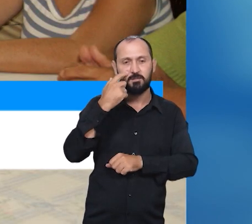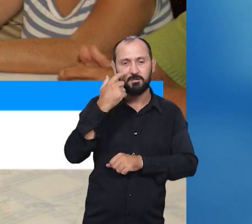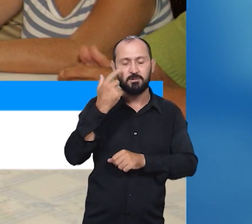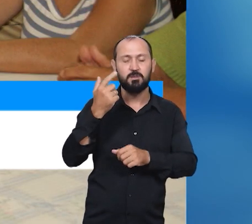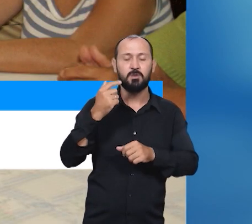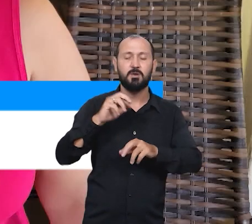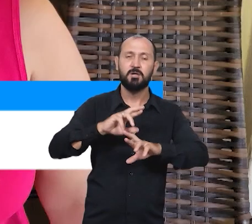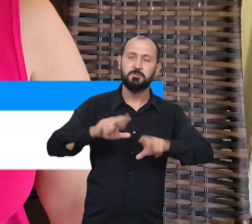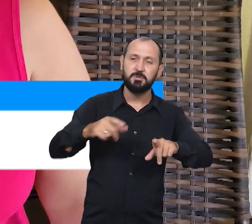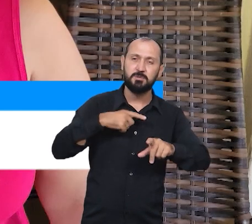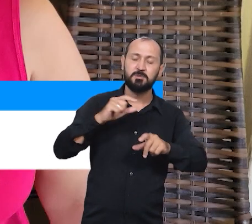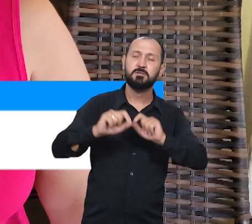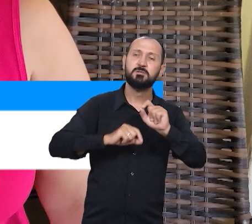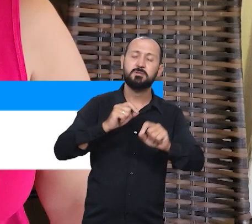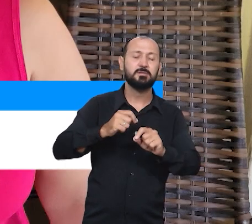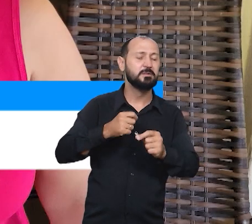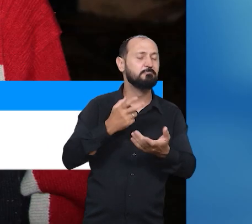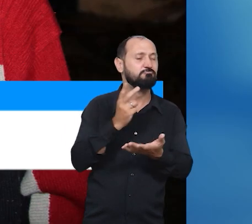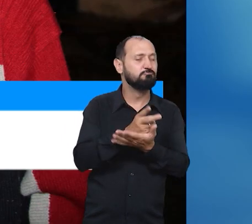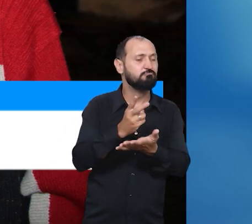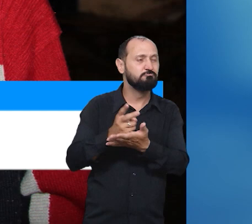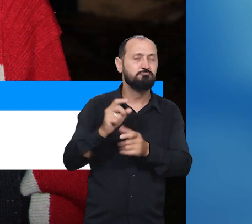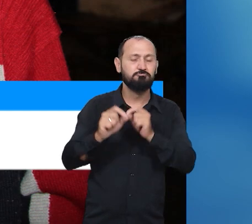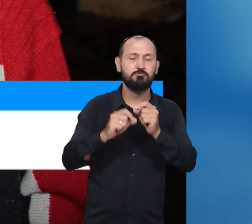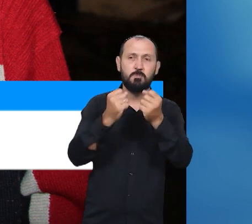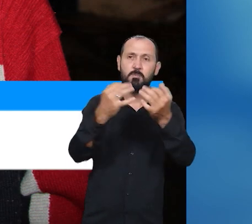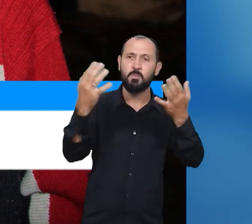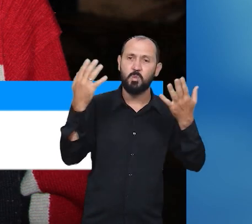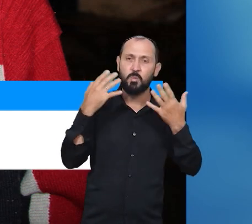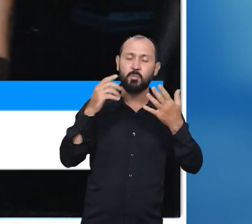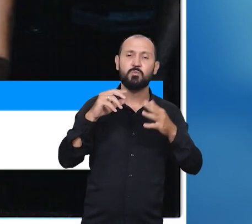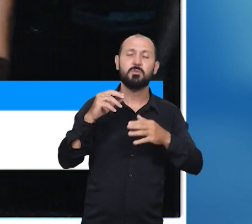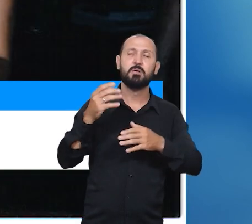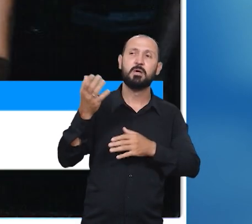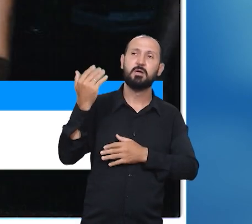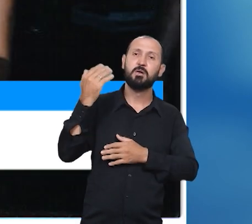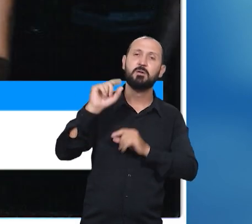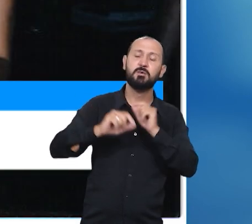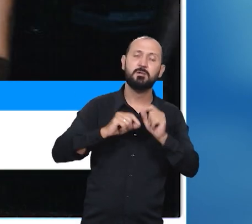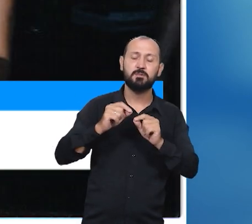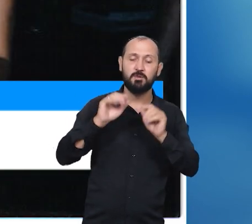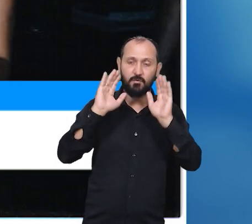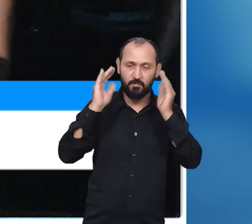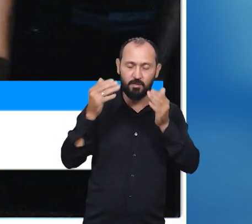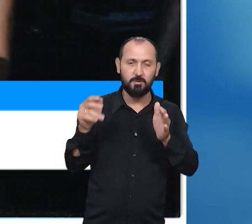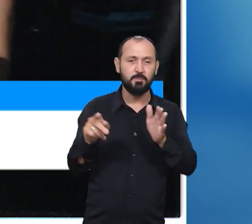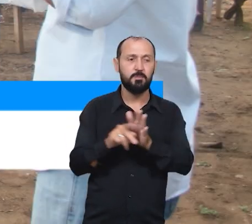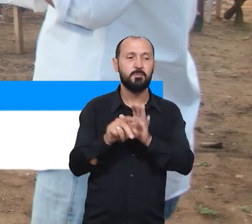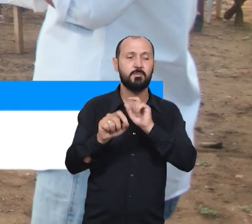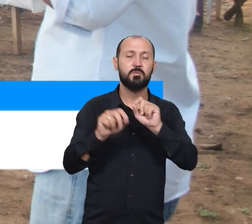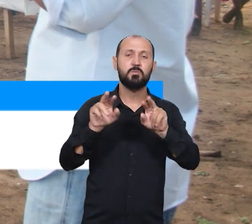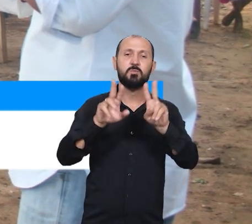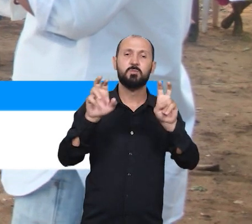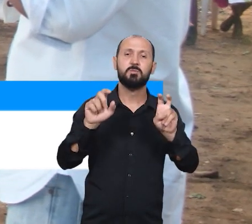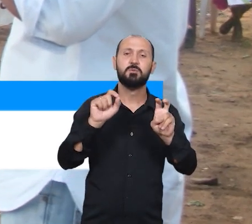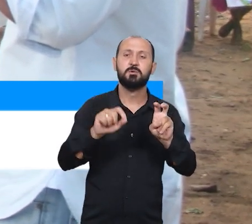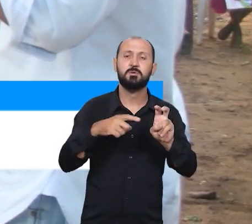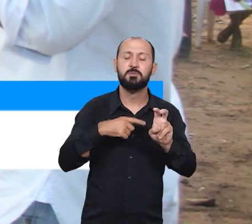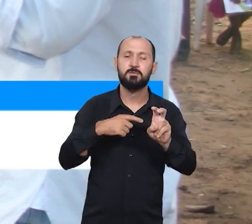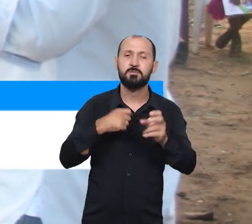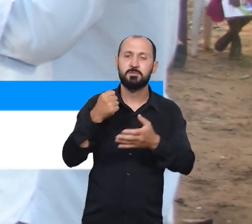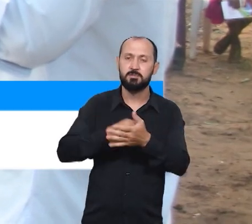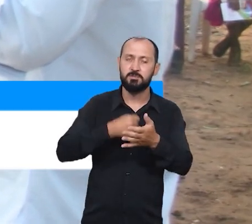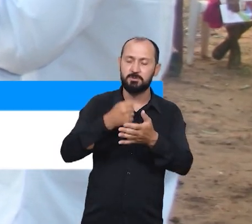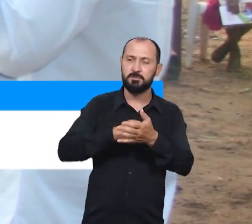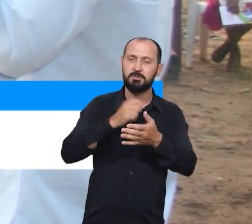quem ele sempre defendeu com tanta veemência, que era a questão da promoção racial, defesa intransigente do meio ambiente e ultimamente ele